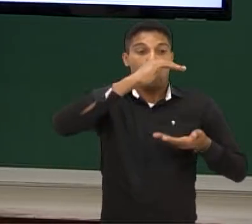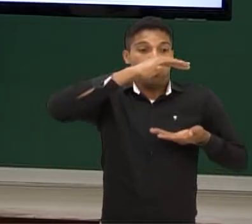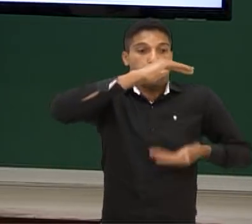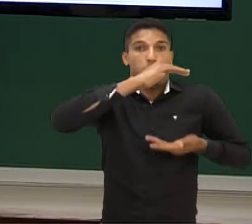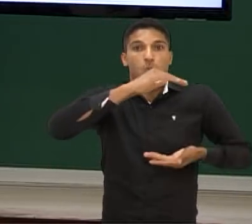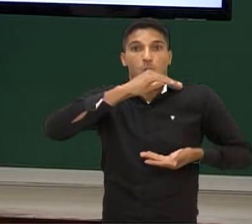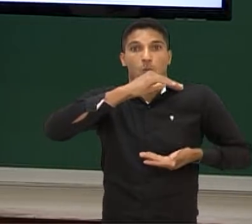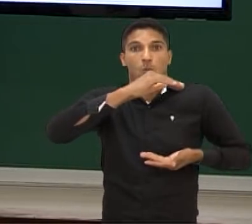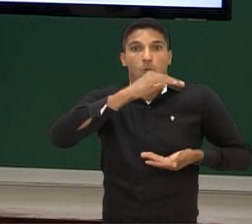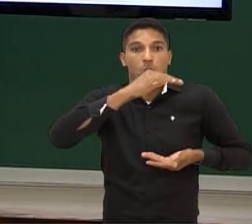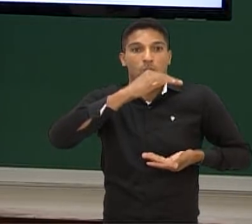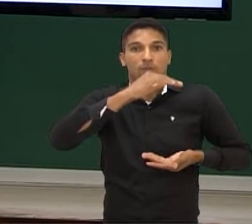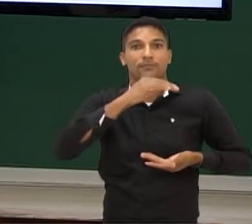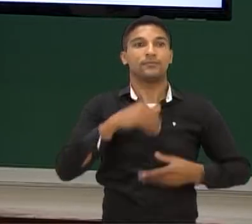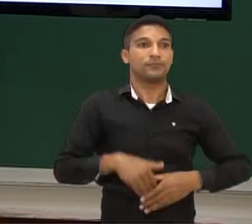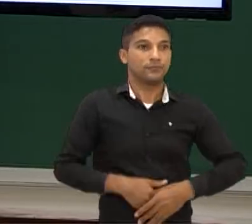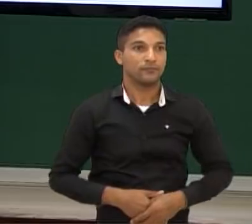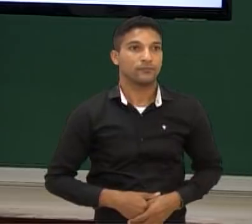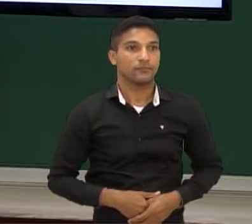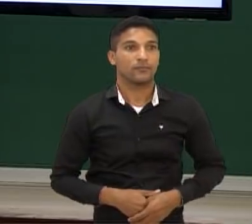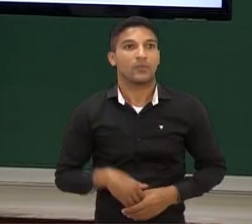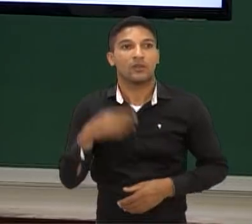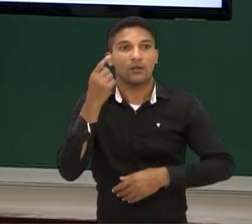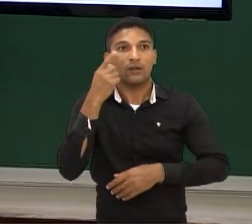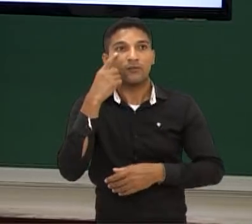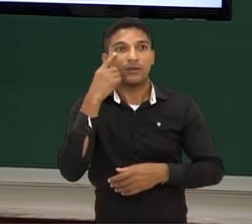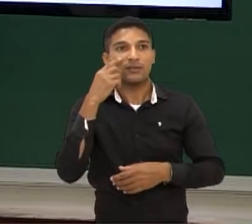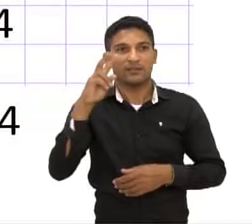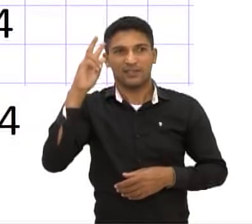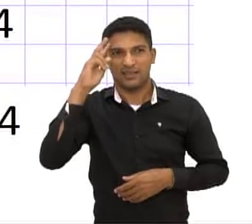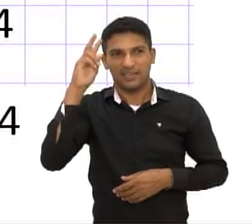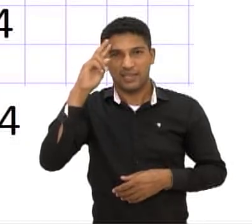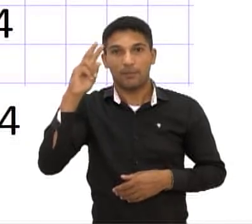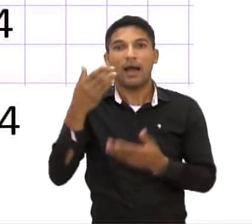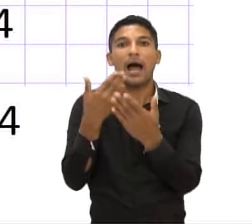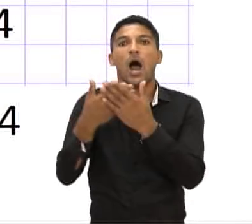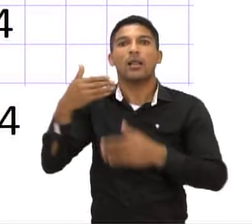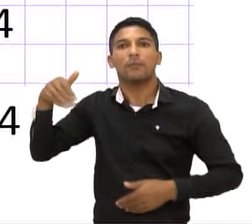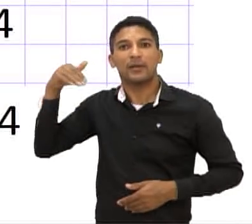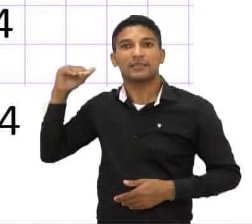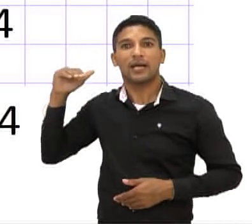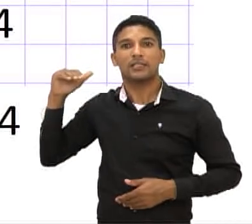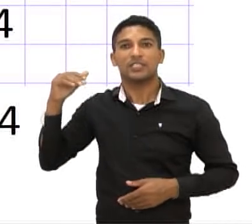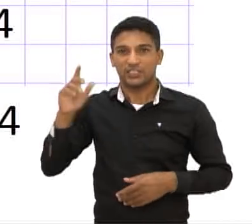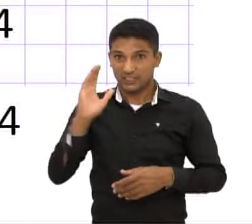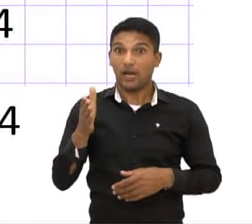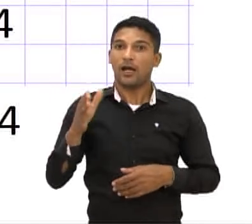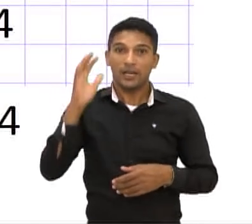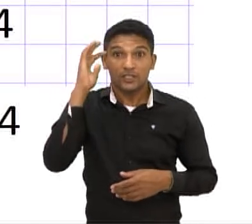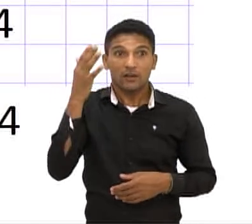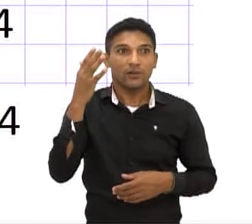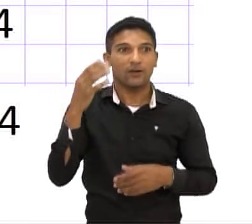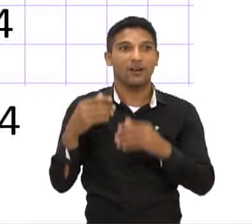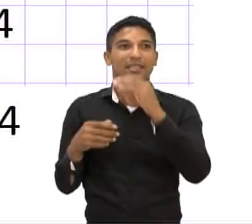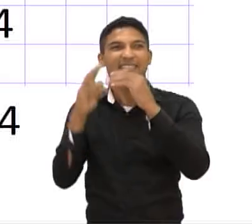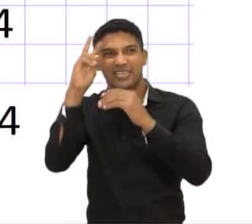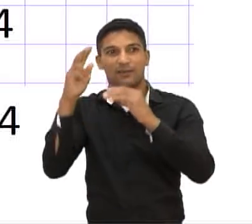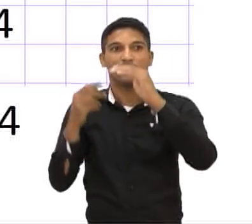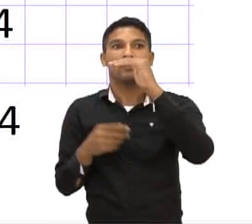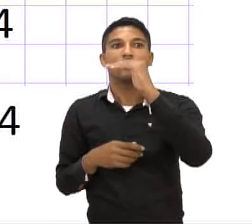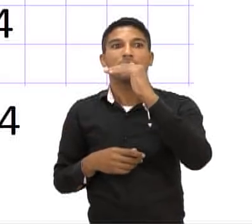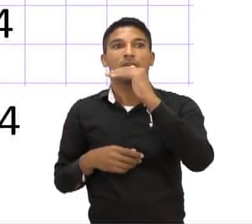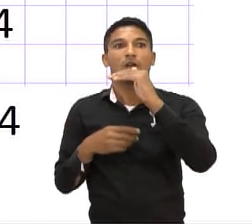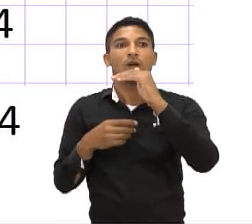resolveu em aulas anteriores isso daqui, não é? Então, ó, lá na fatoração, né? O 2 divididos por 2 é